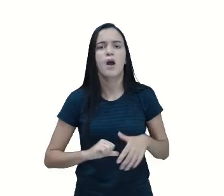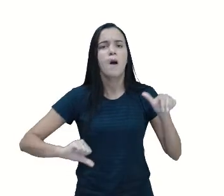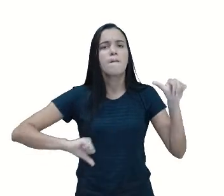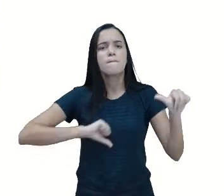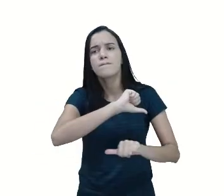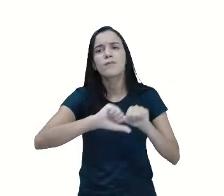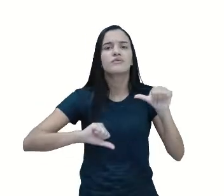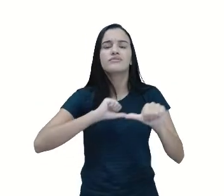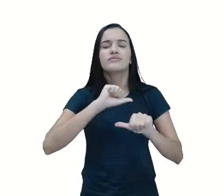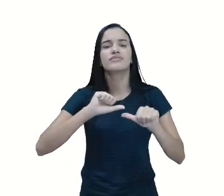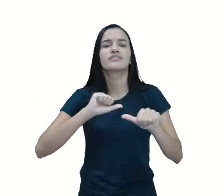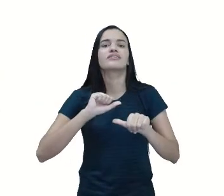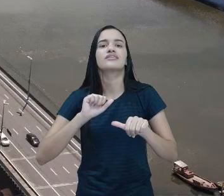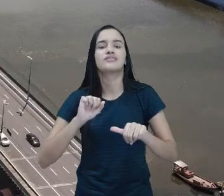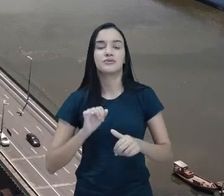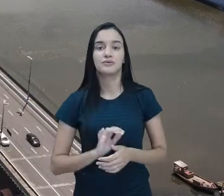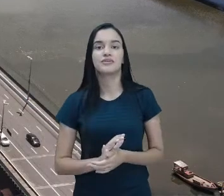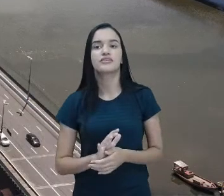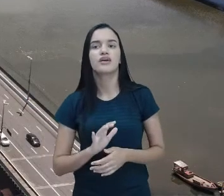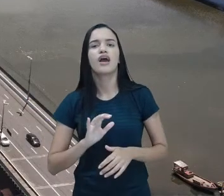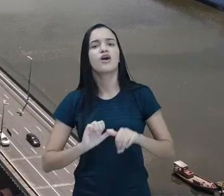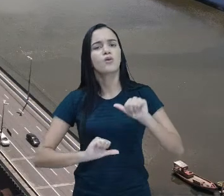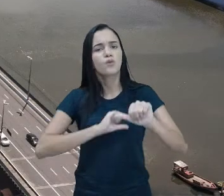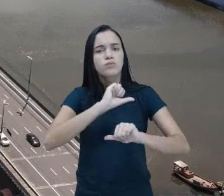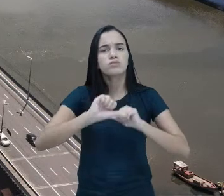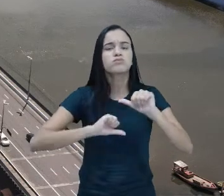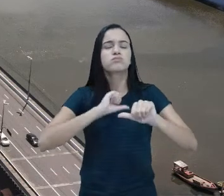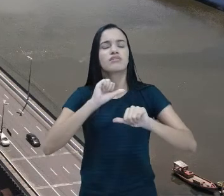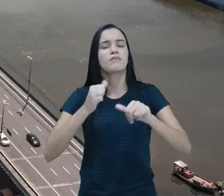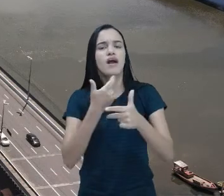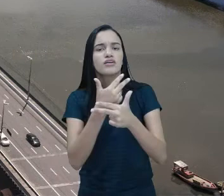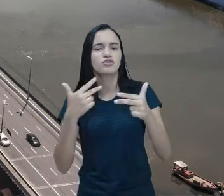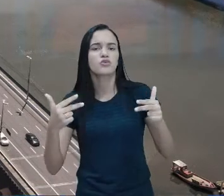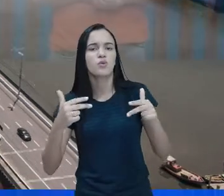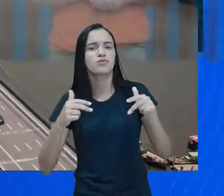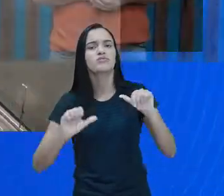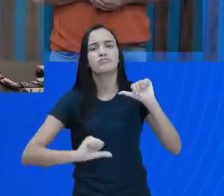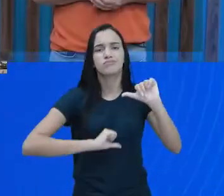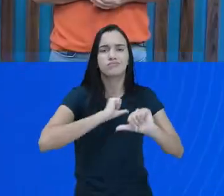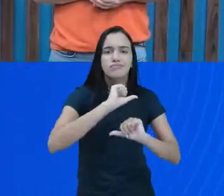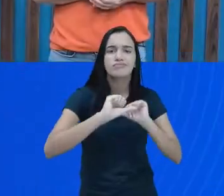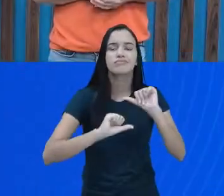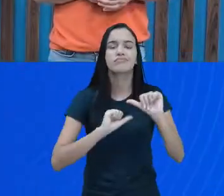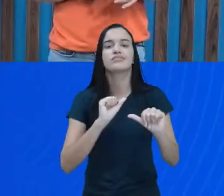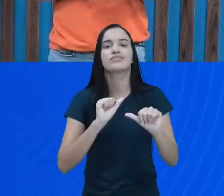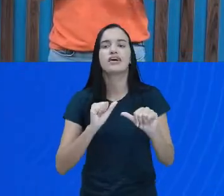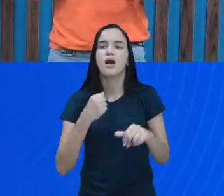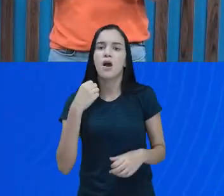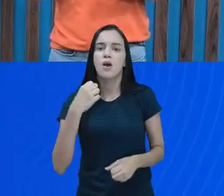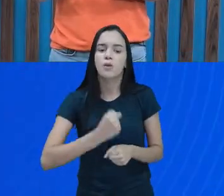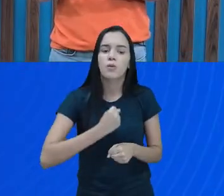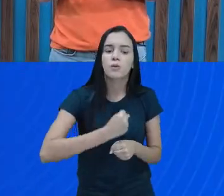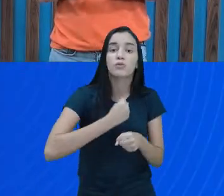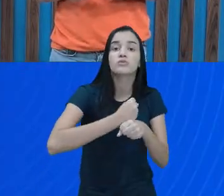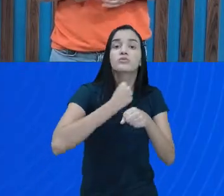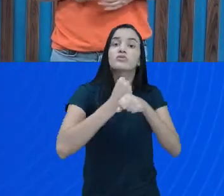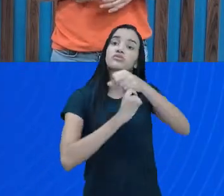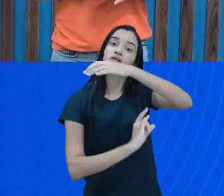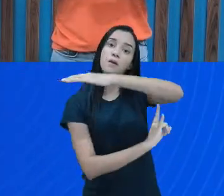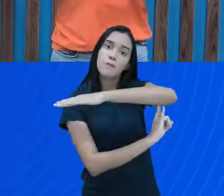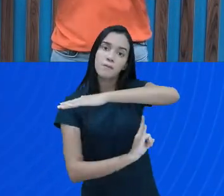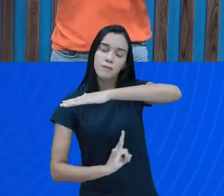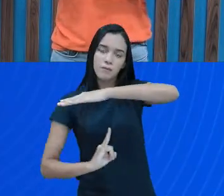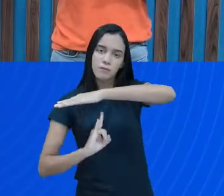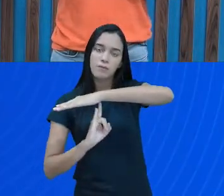Modificações na paisagem. Como a gente viu com o passar do tempo, né? As coisas vão se modificando. São construídas novas pontes,